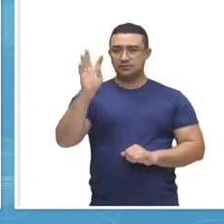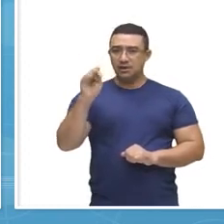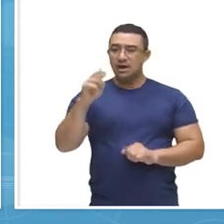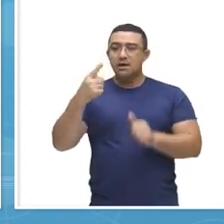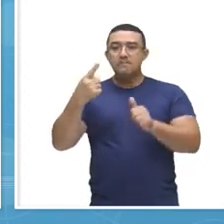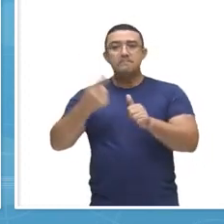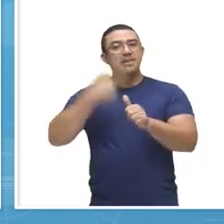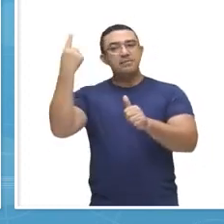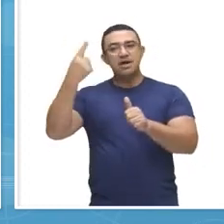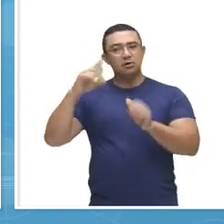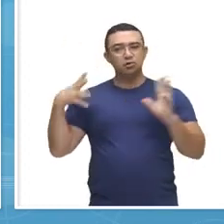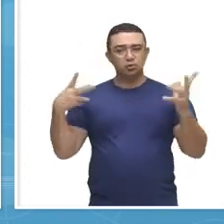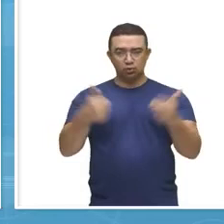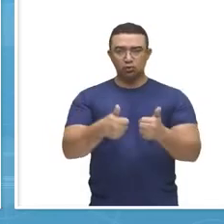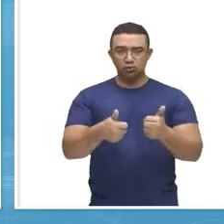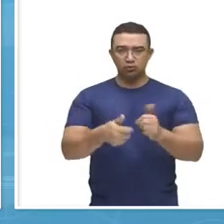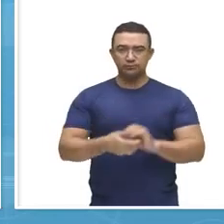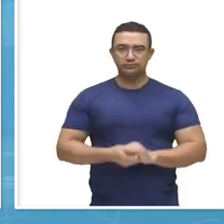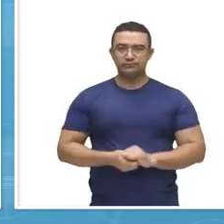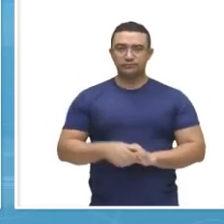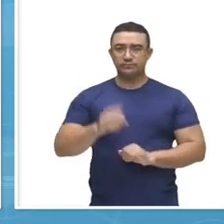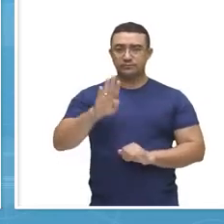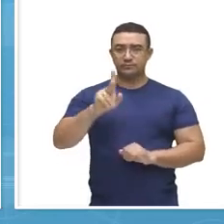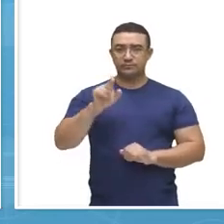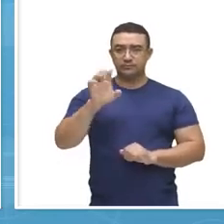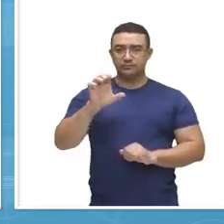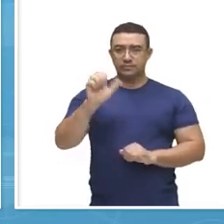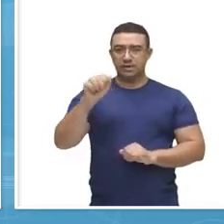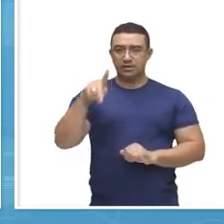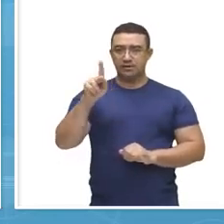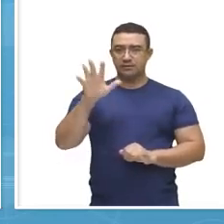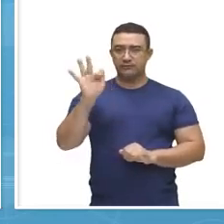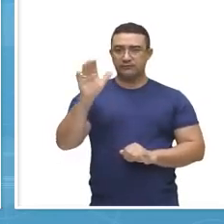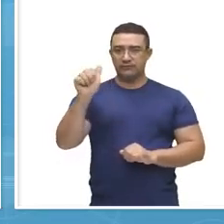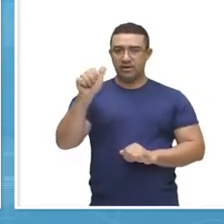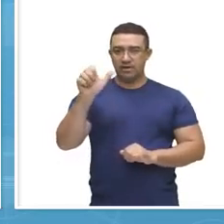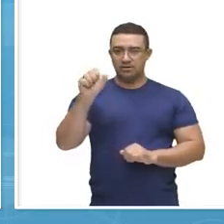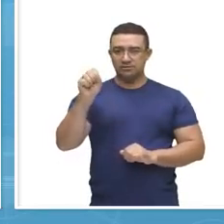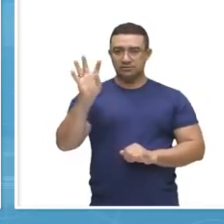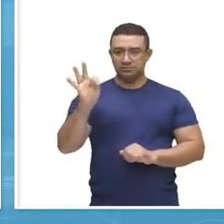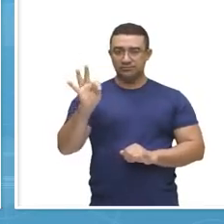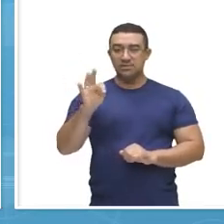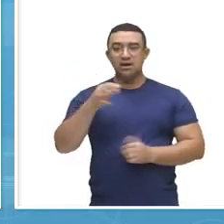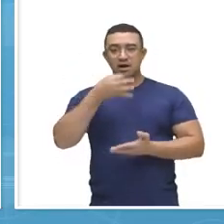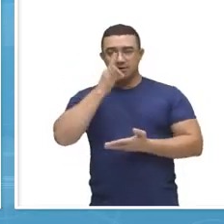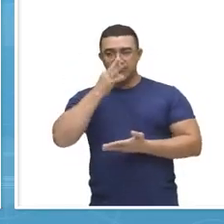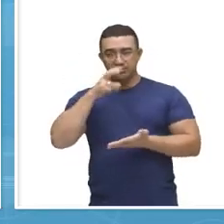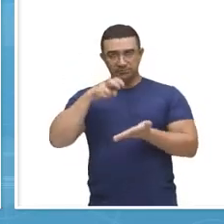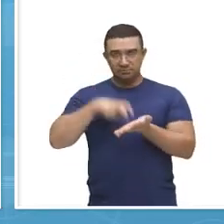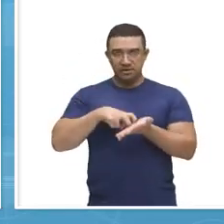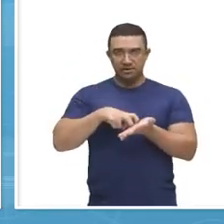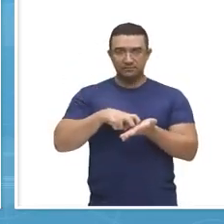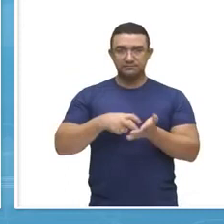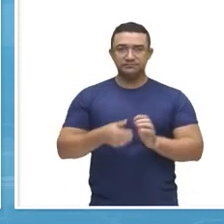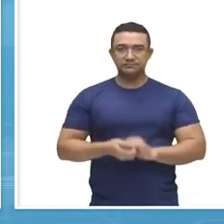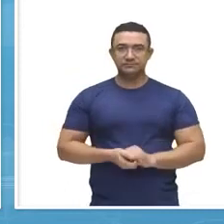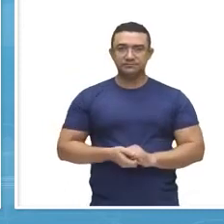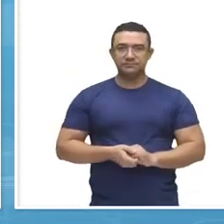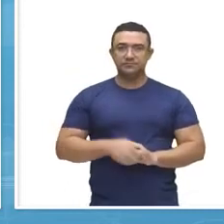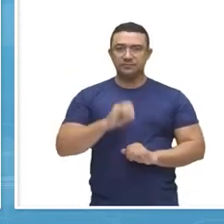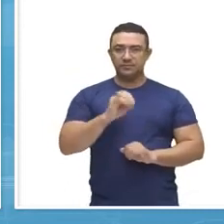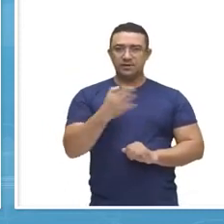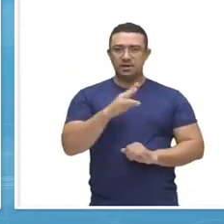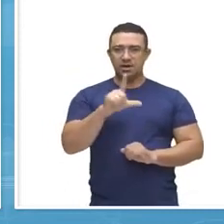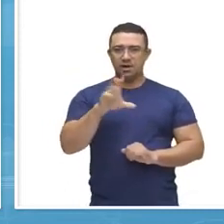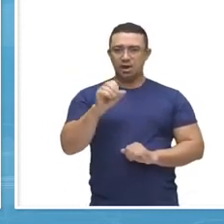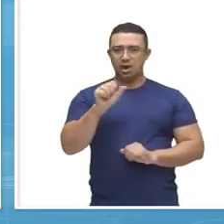tudo. Aí nós temos a expressão breakfast, que significa café da manhã. Aí nós temos I lost it somewhere, eu perdi em